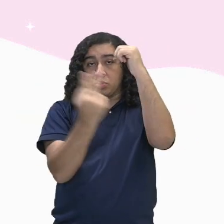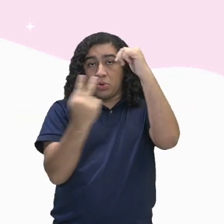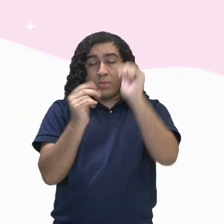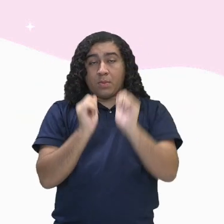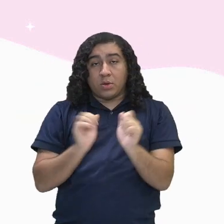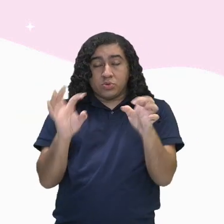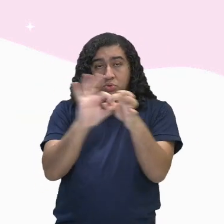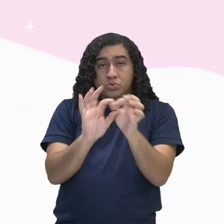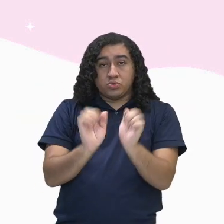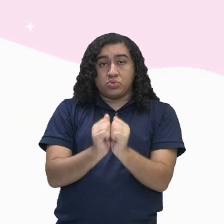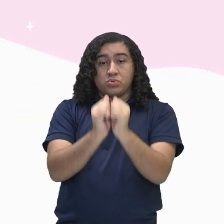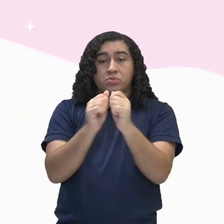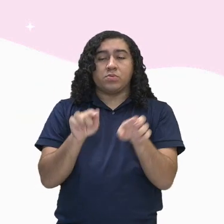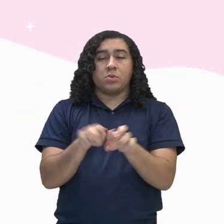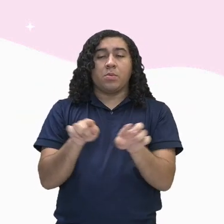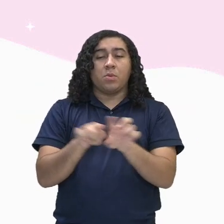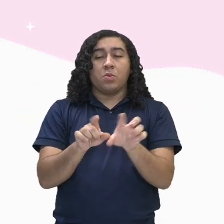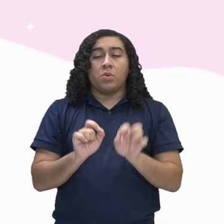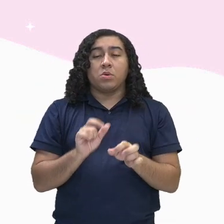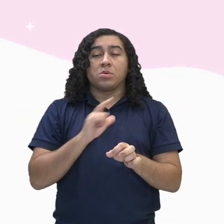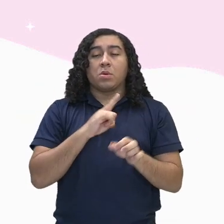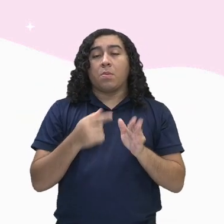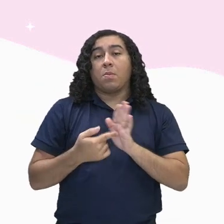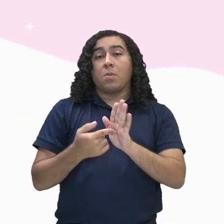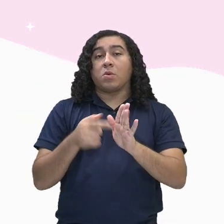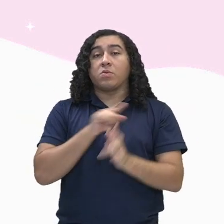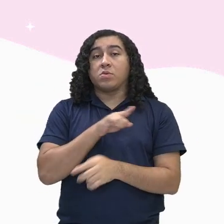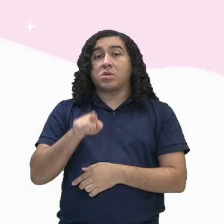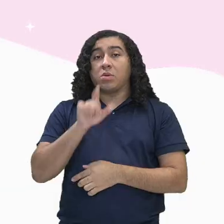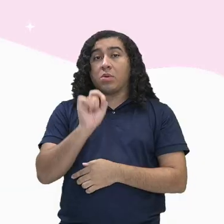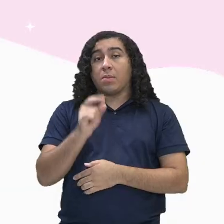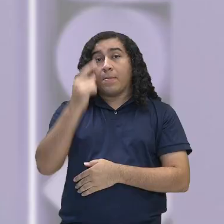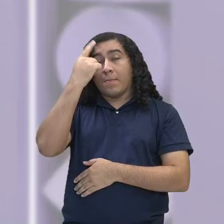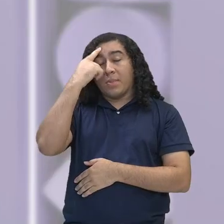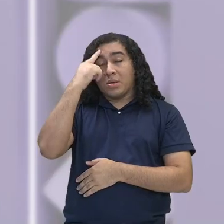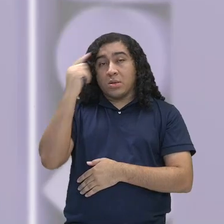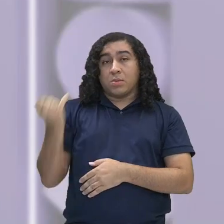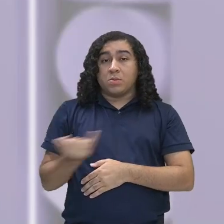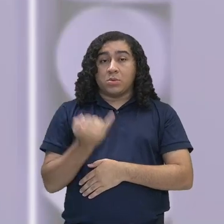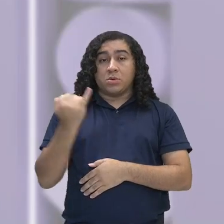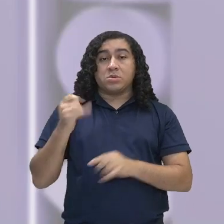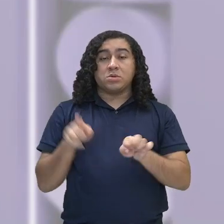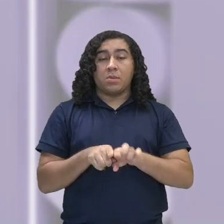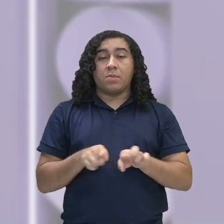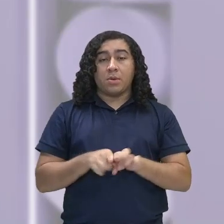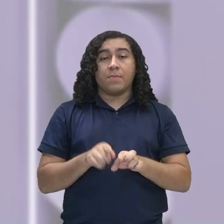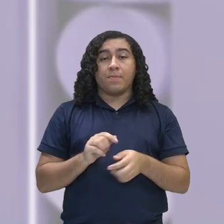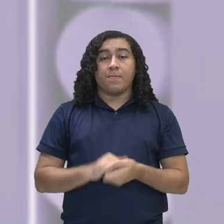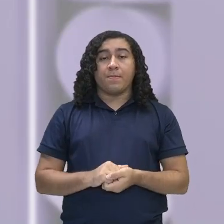E aqui eu vou te provocar para algo muito importante.